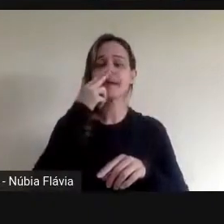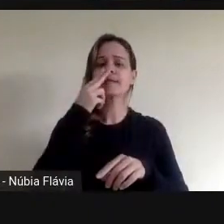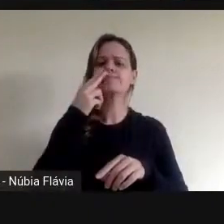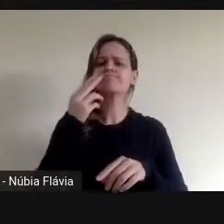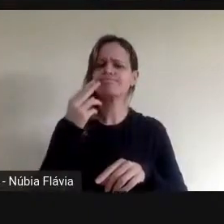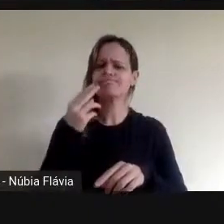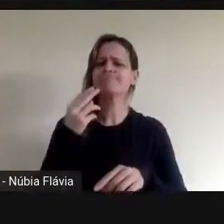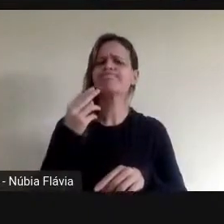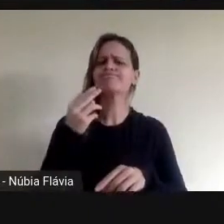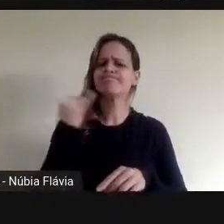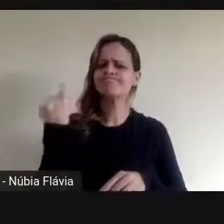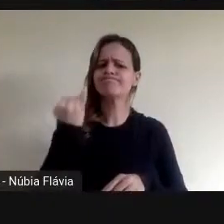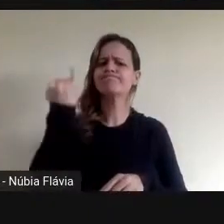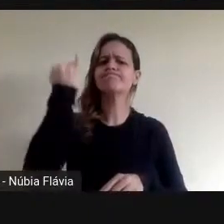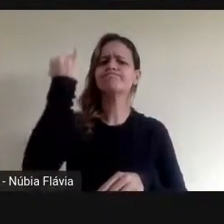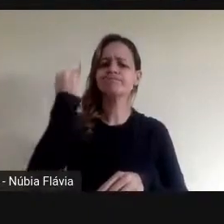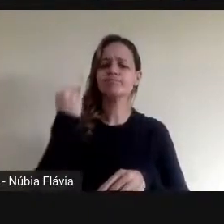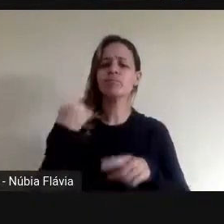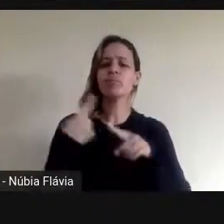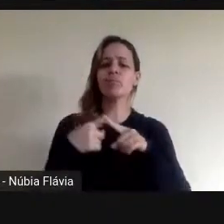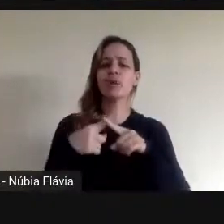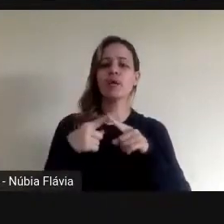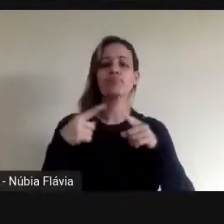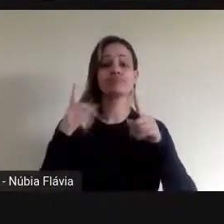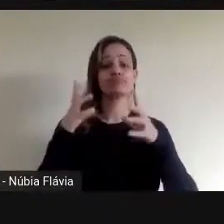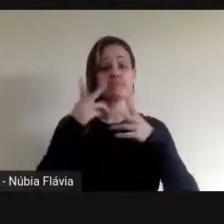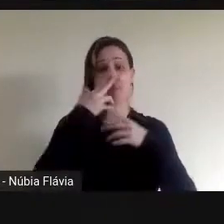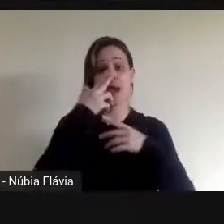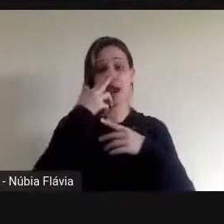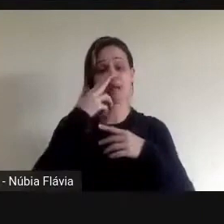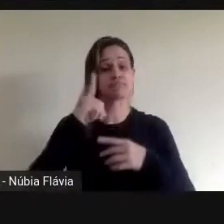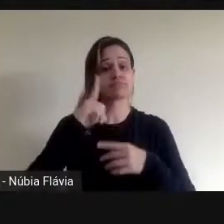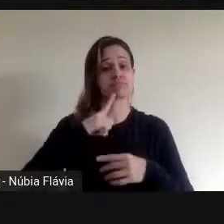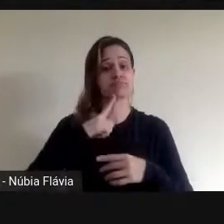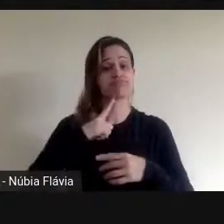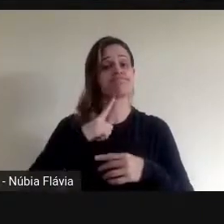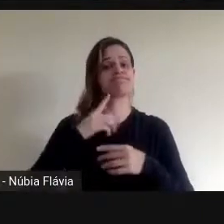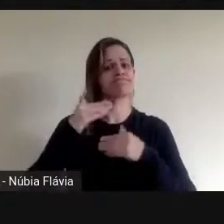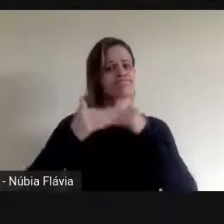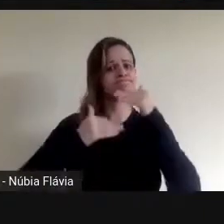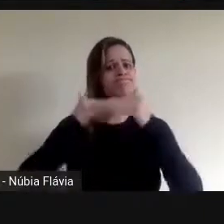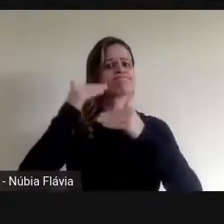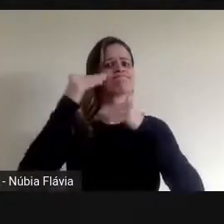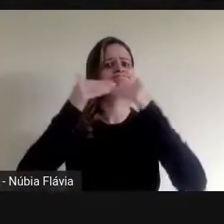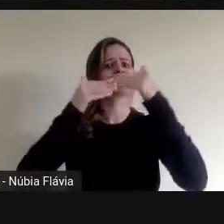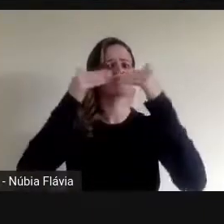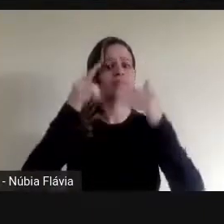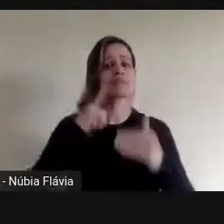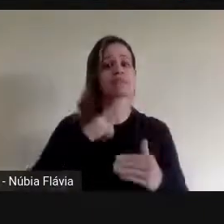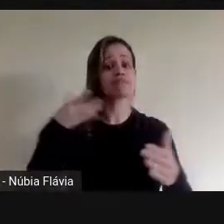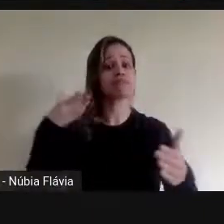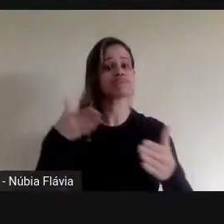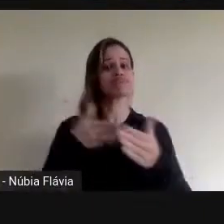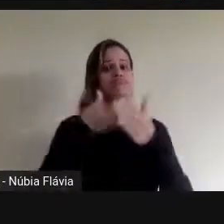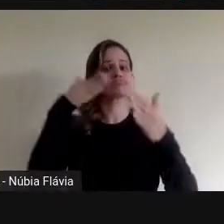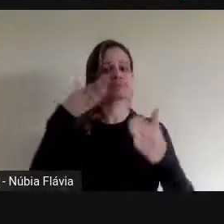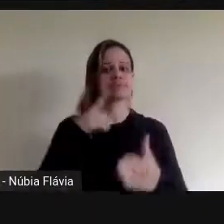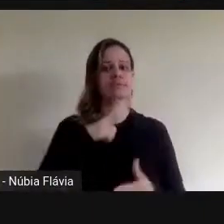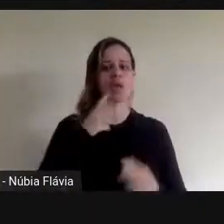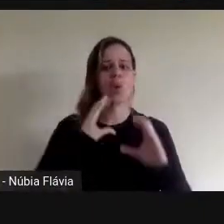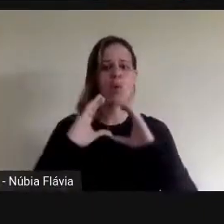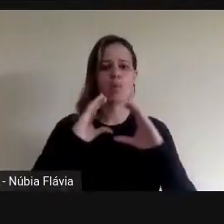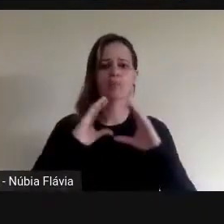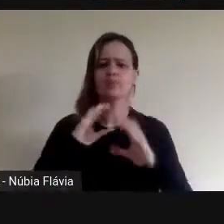importante para você crescer nas suas redes, para você ter impacto na sua comunicação, né? Então,